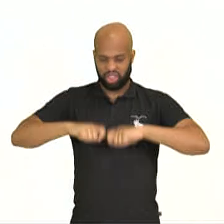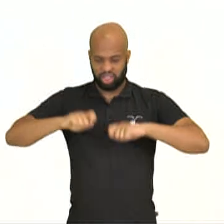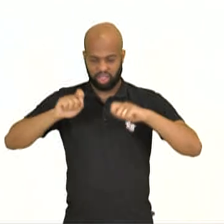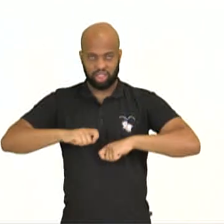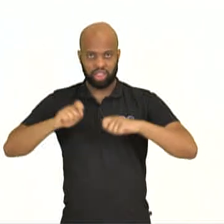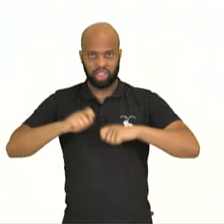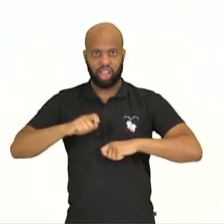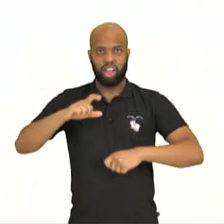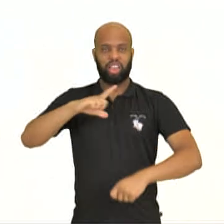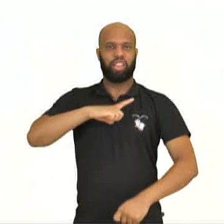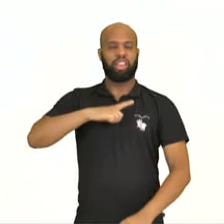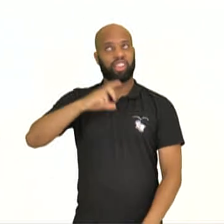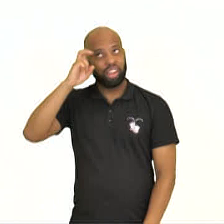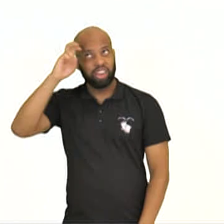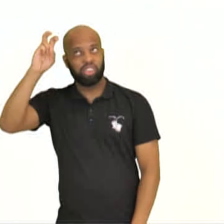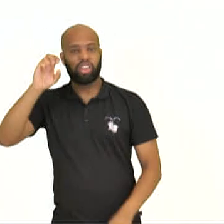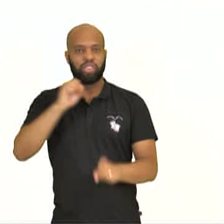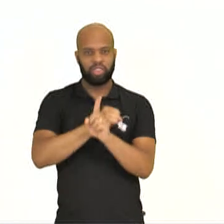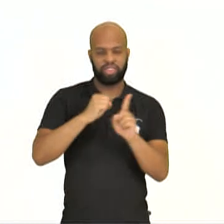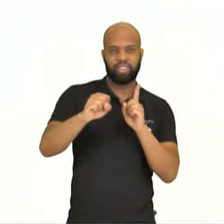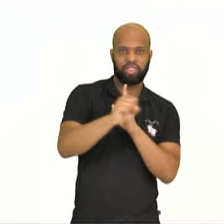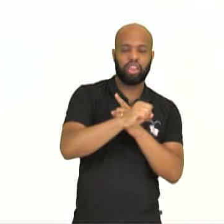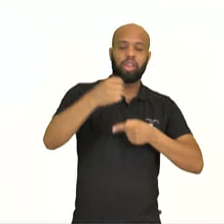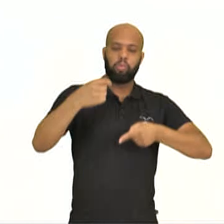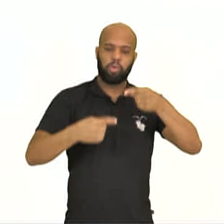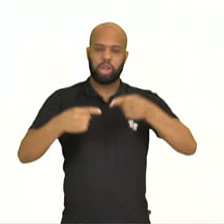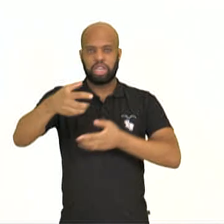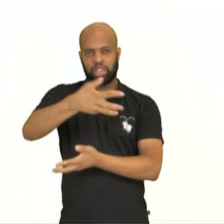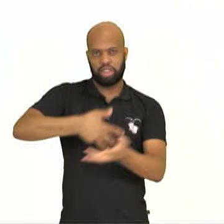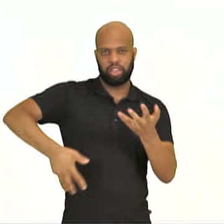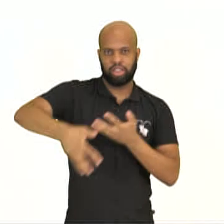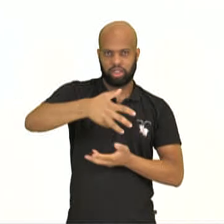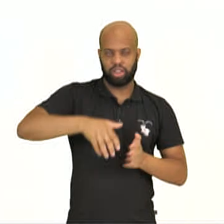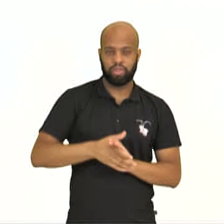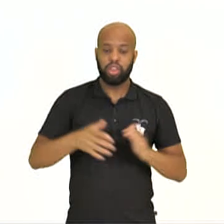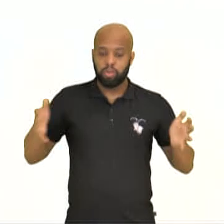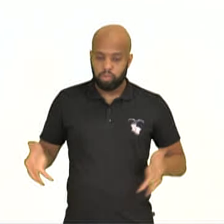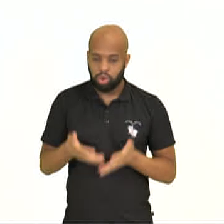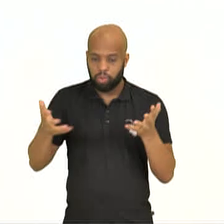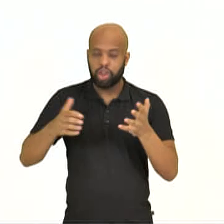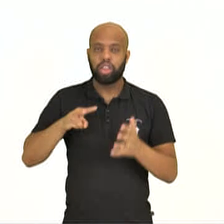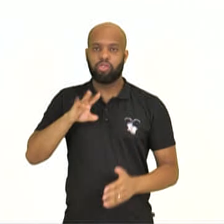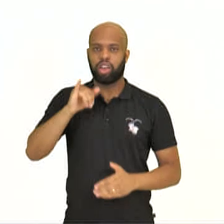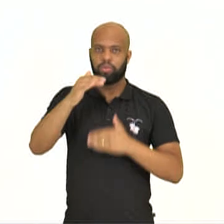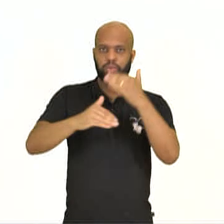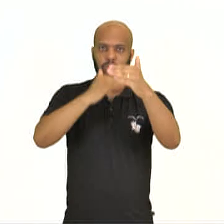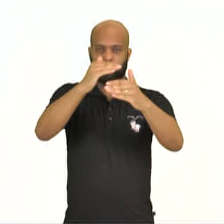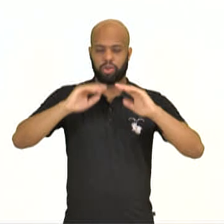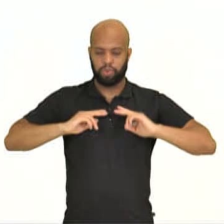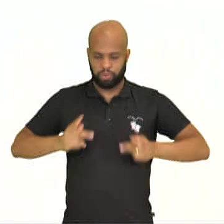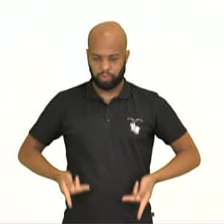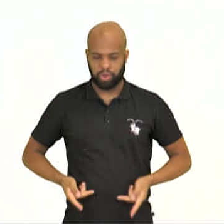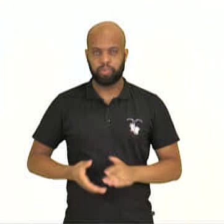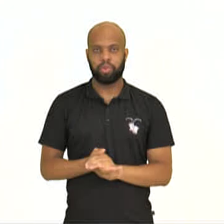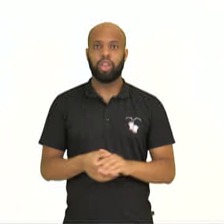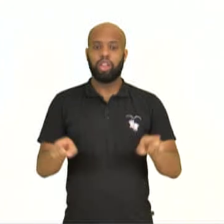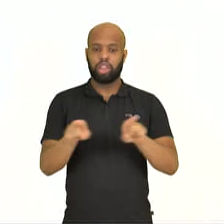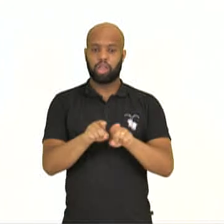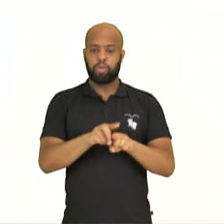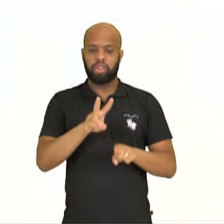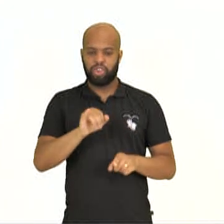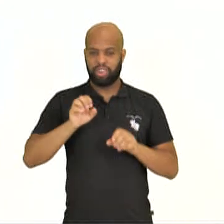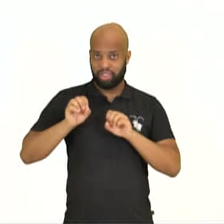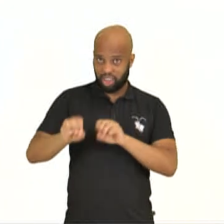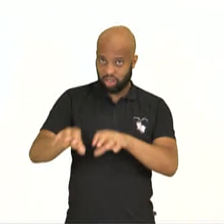capacidades intelectuais, sociais e políticas, promovendo assim o desenvolvimento humano. E a evolução da